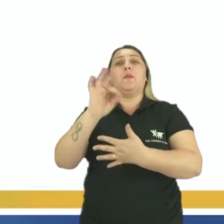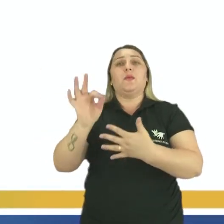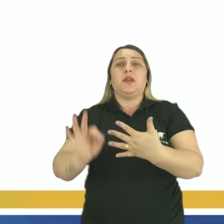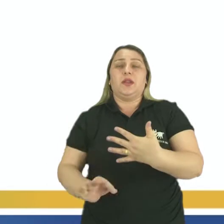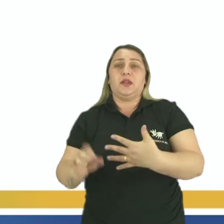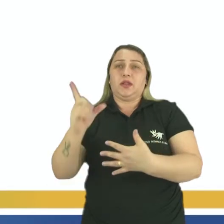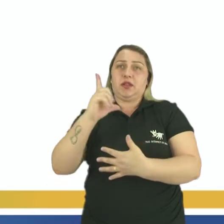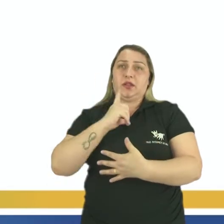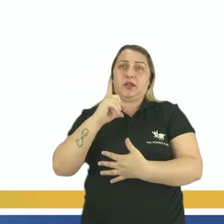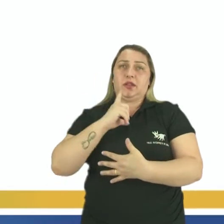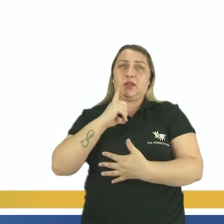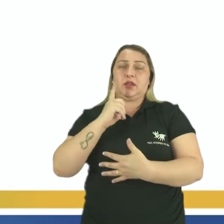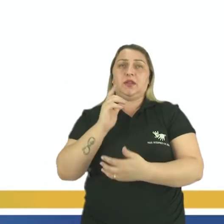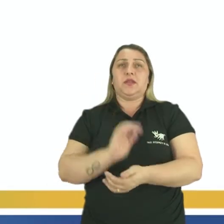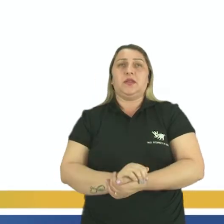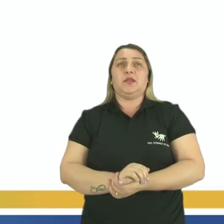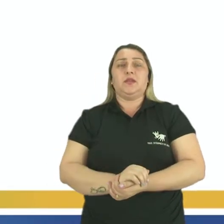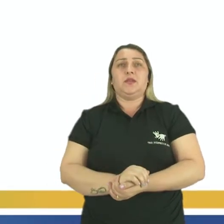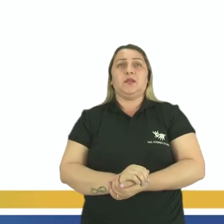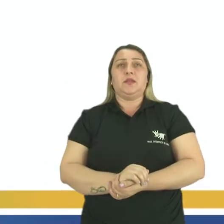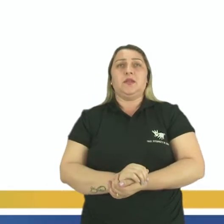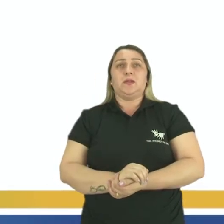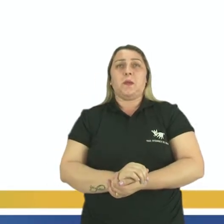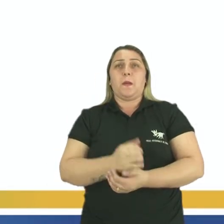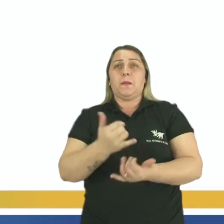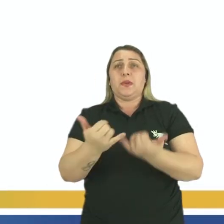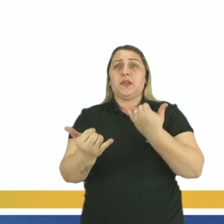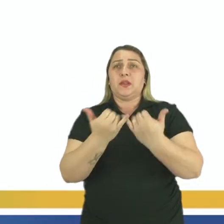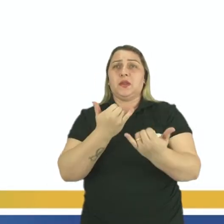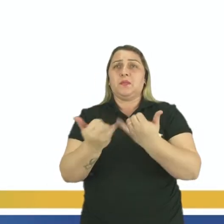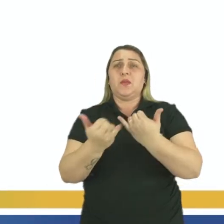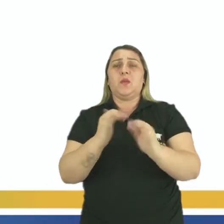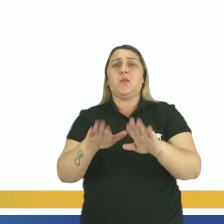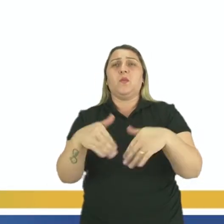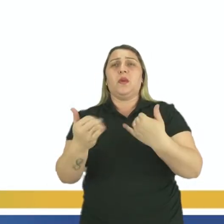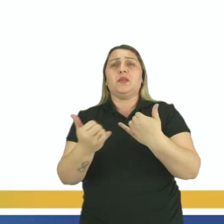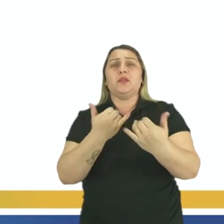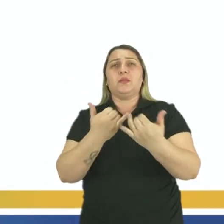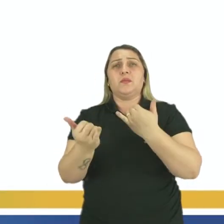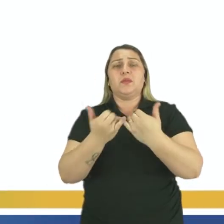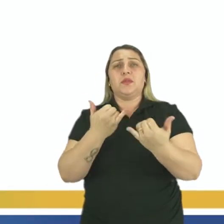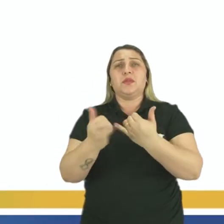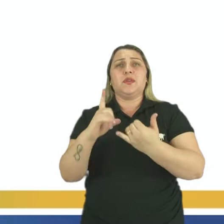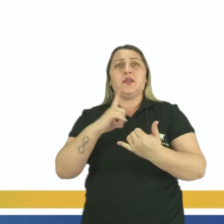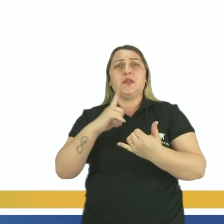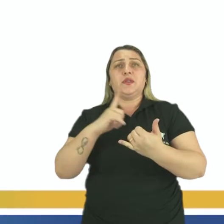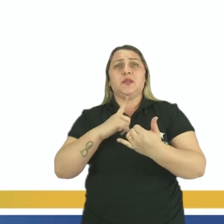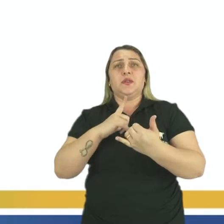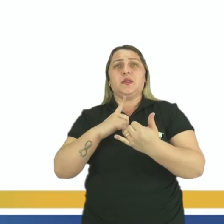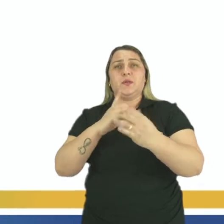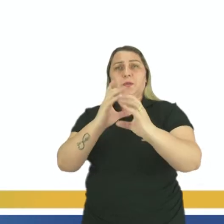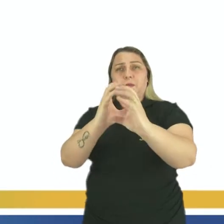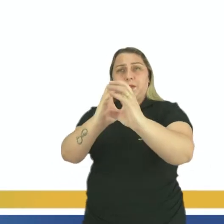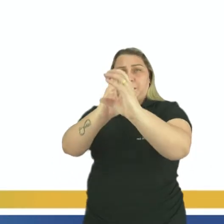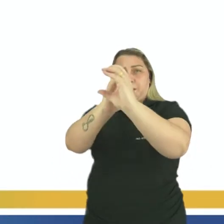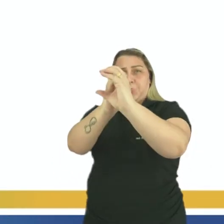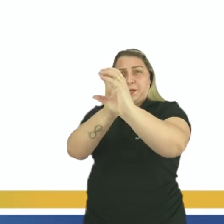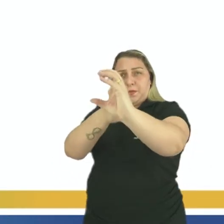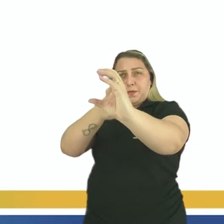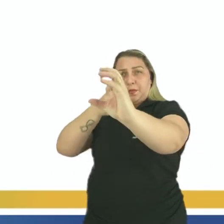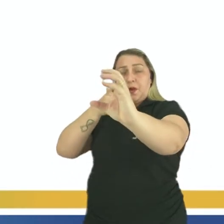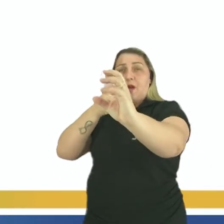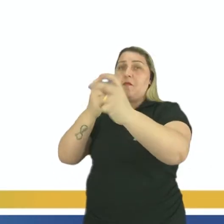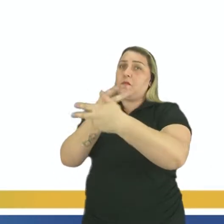tem uma coisa em comum, Qual é que é essa coisa em comum? Normalmente tem um alvo a ser atingido ou